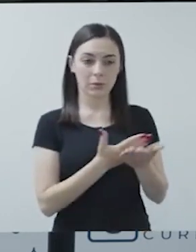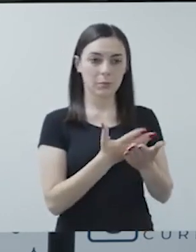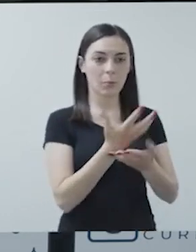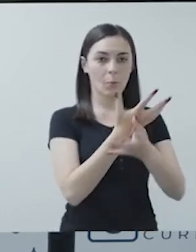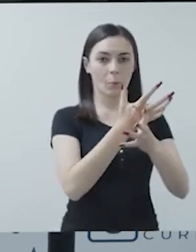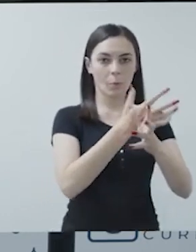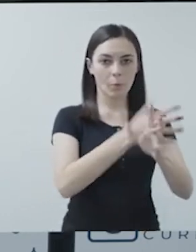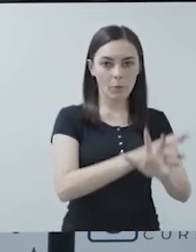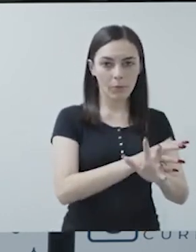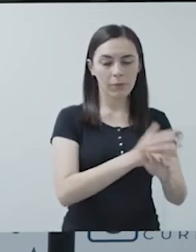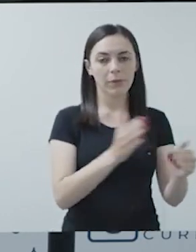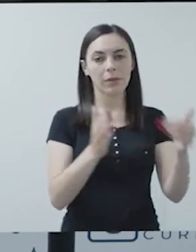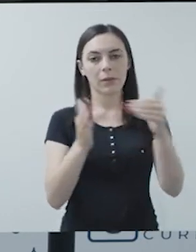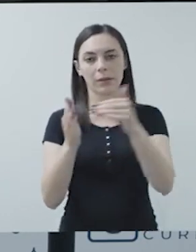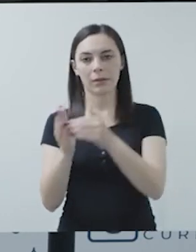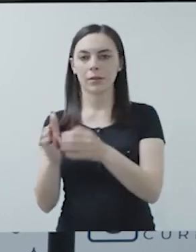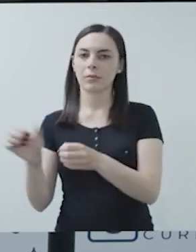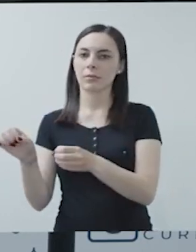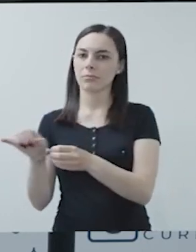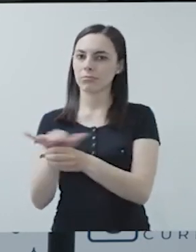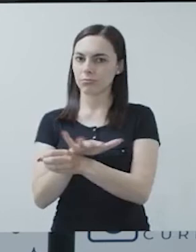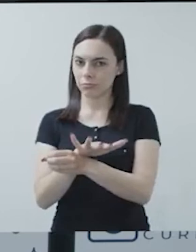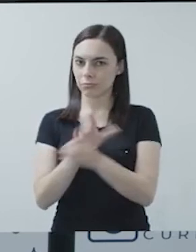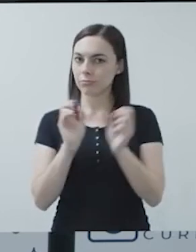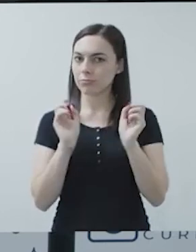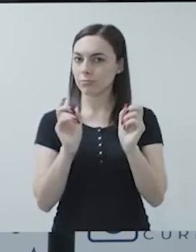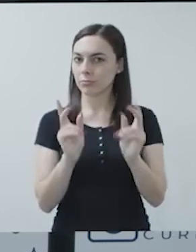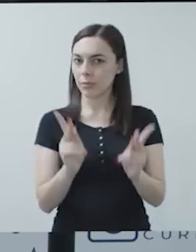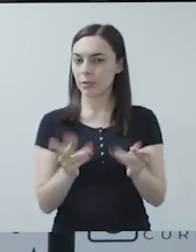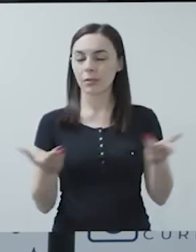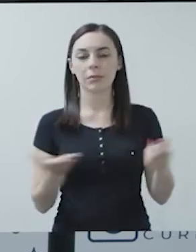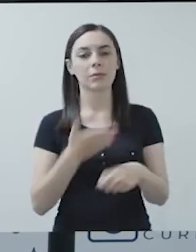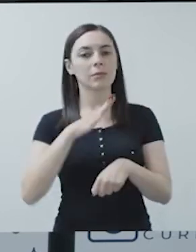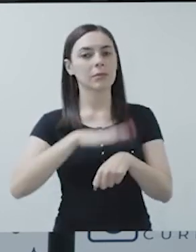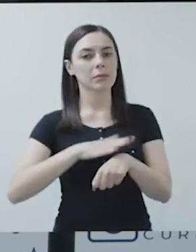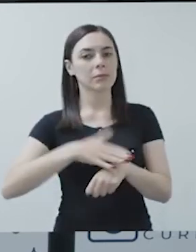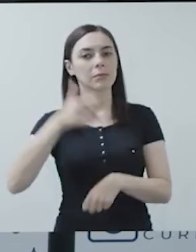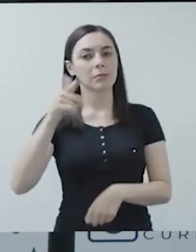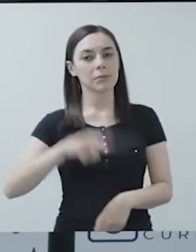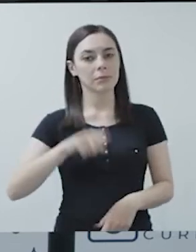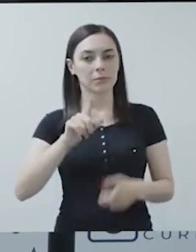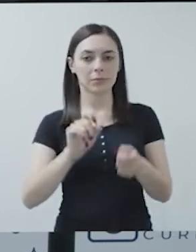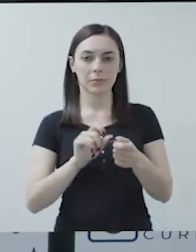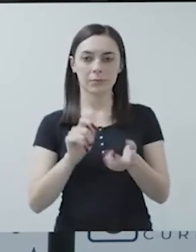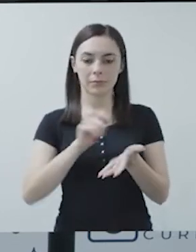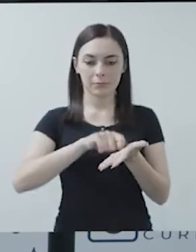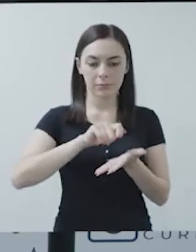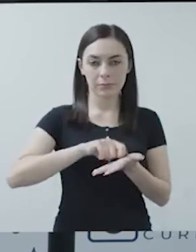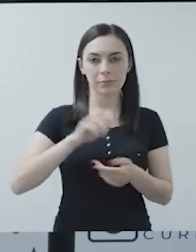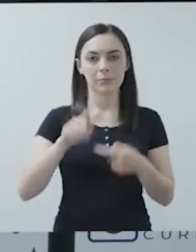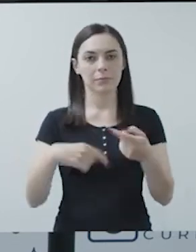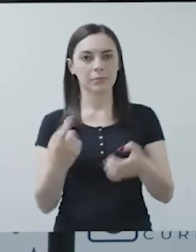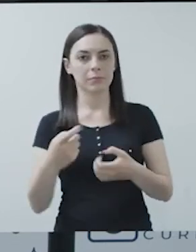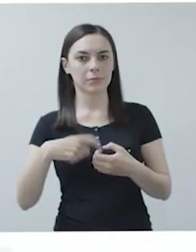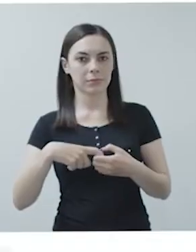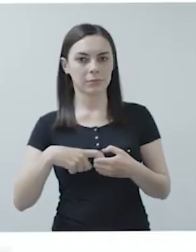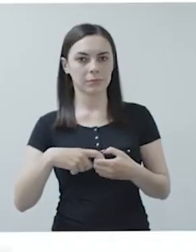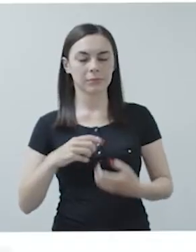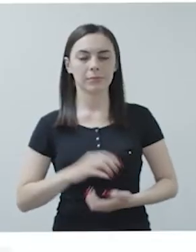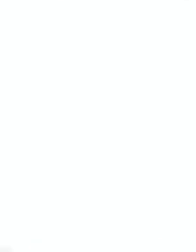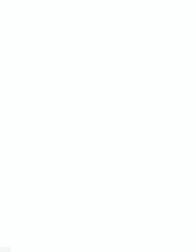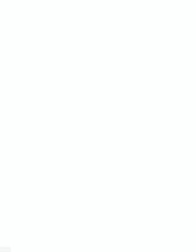vazio para o cheio, ok? Então eu vou dar um tempo para você fazer esse registro e já já eu volto.